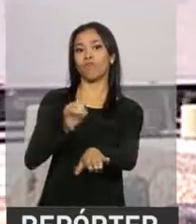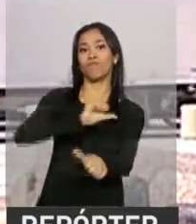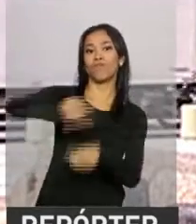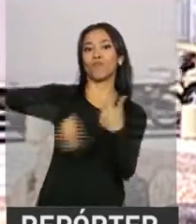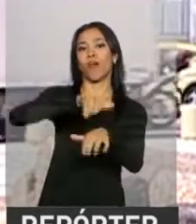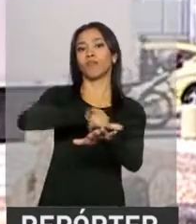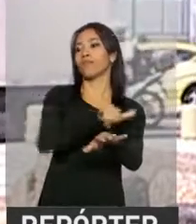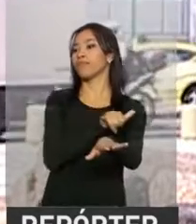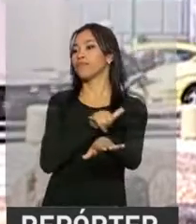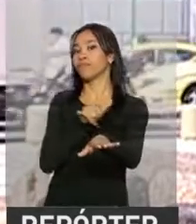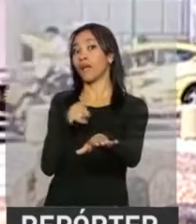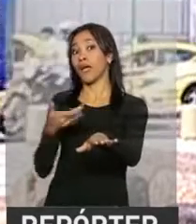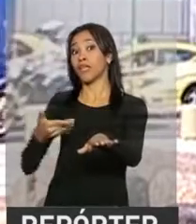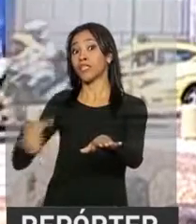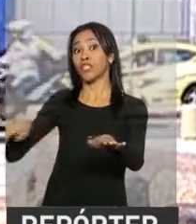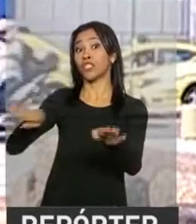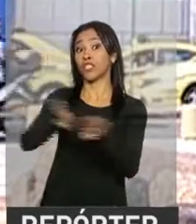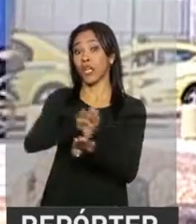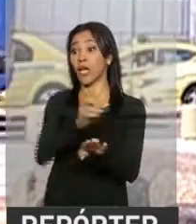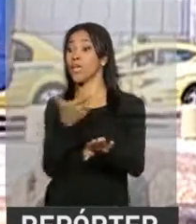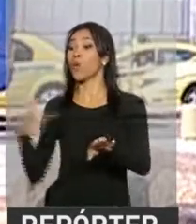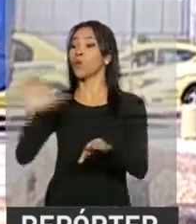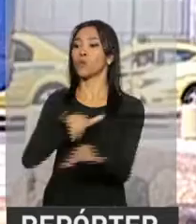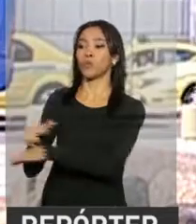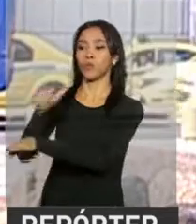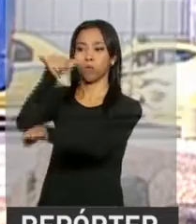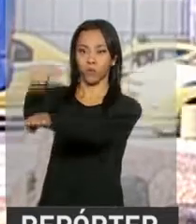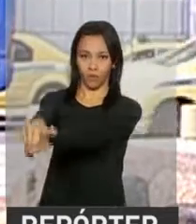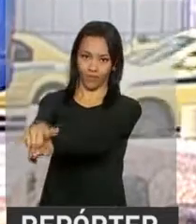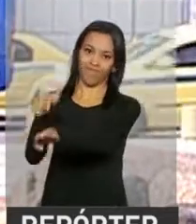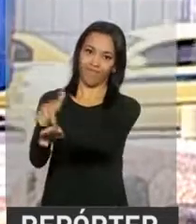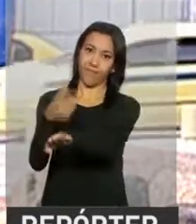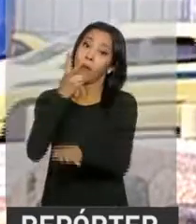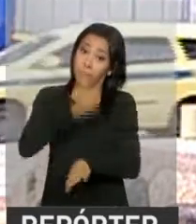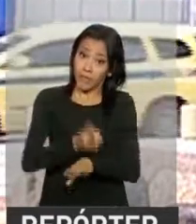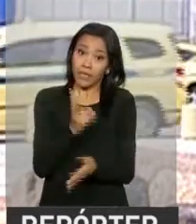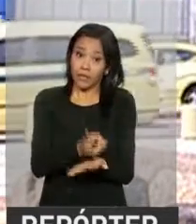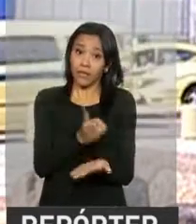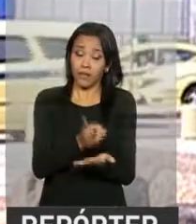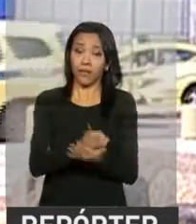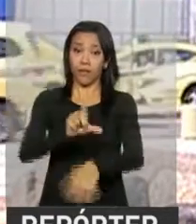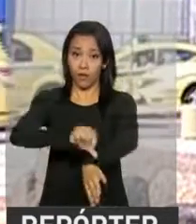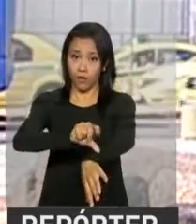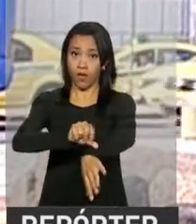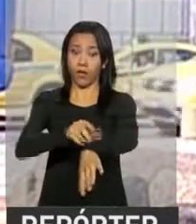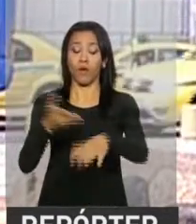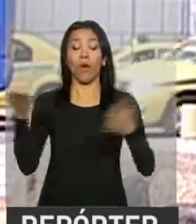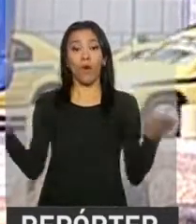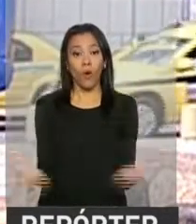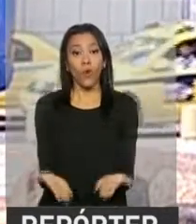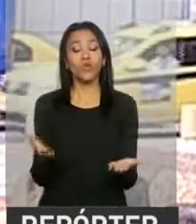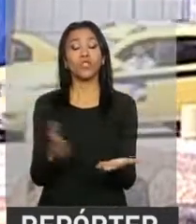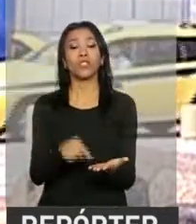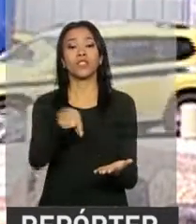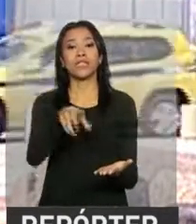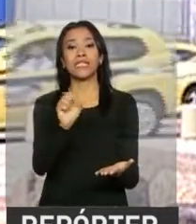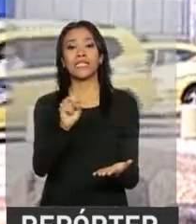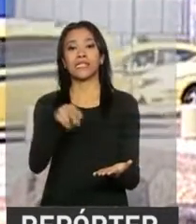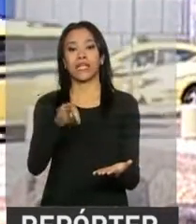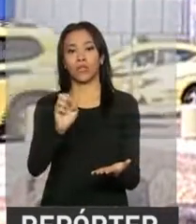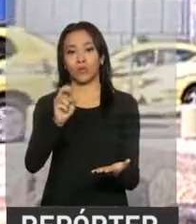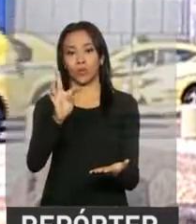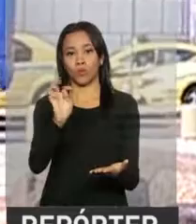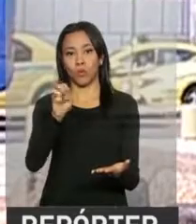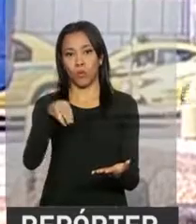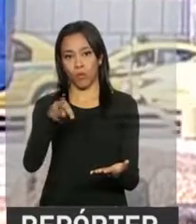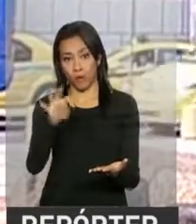reprogramados para chegar no Galeão. Isso também significa uma ampliação do horário aqui do Santos Dumont. A partir de hoje, ele começa a operar de 6